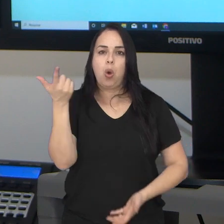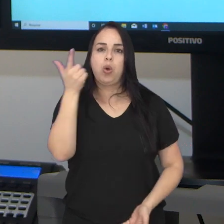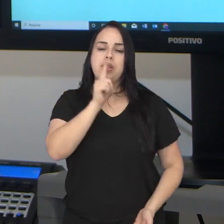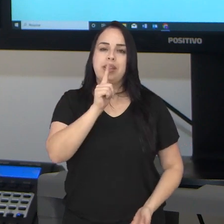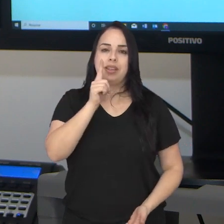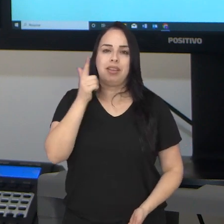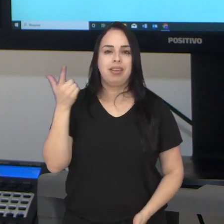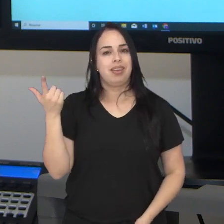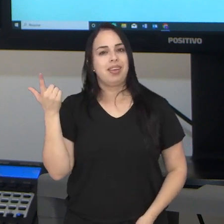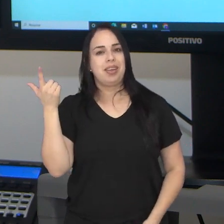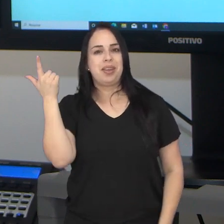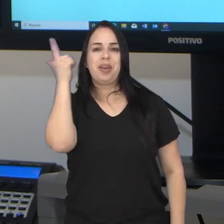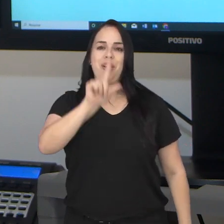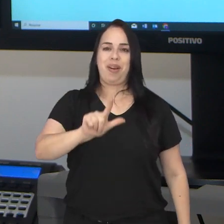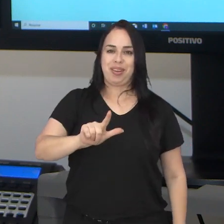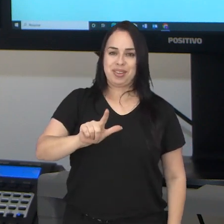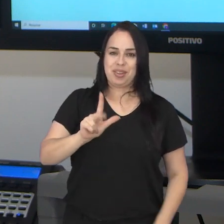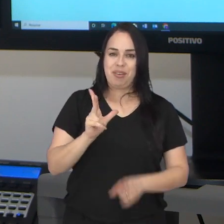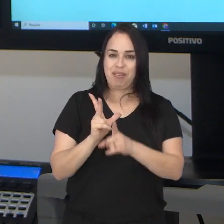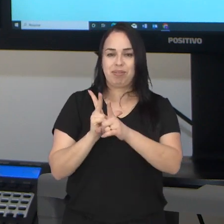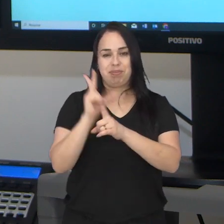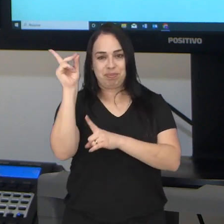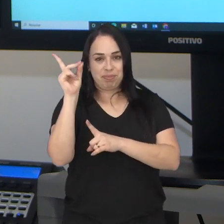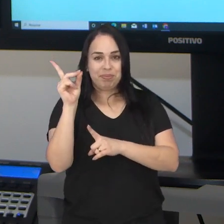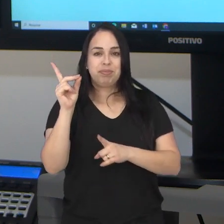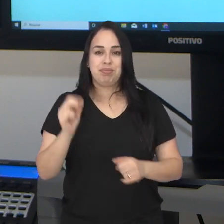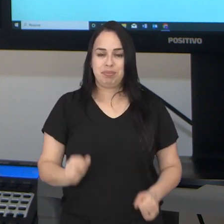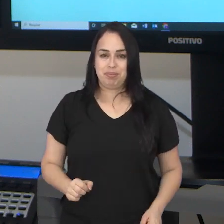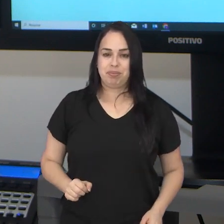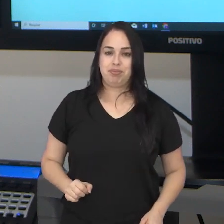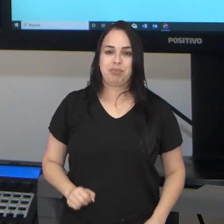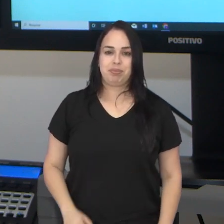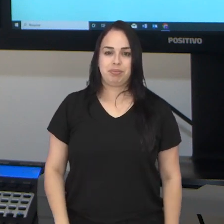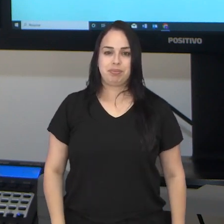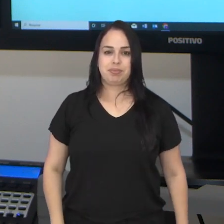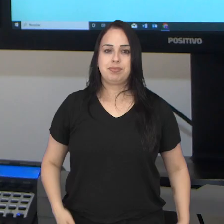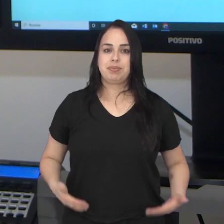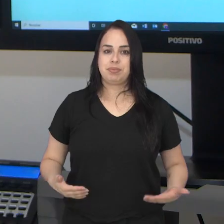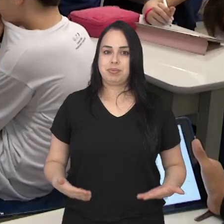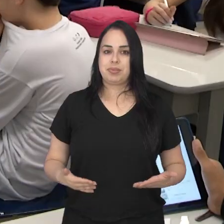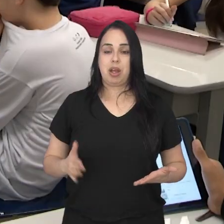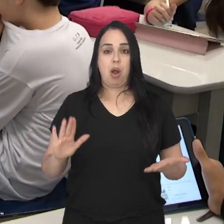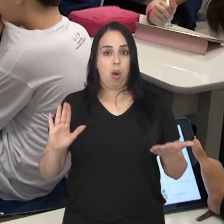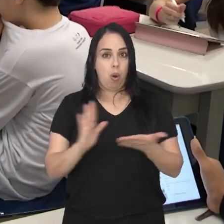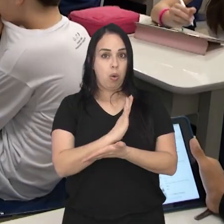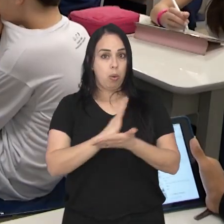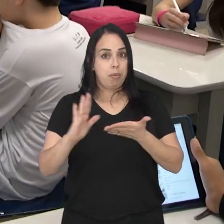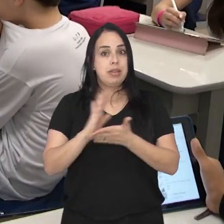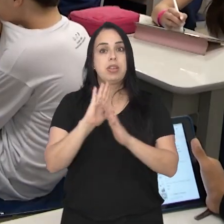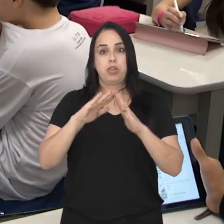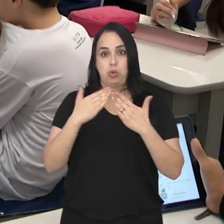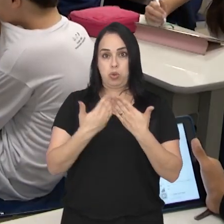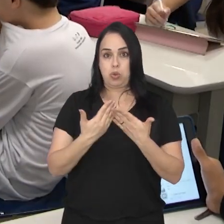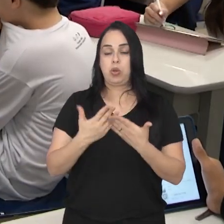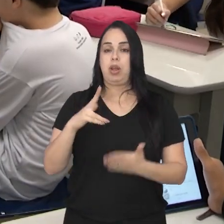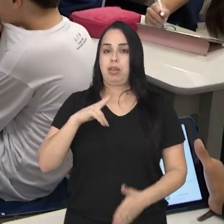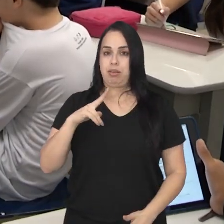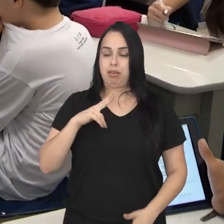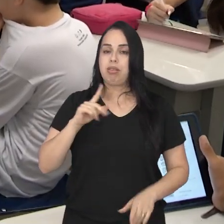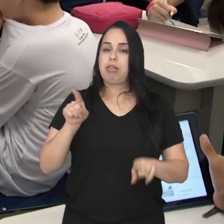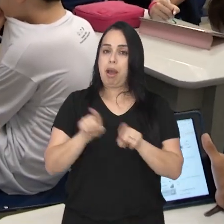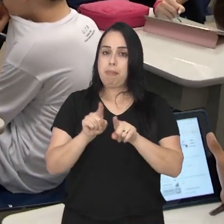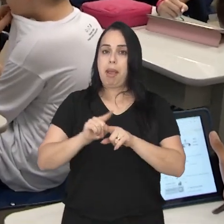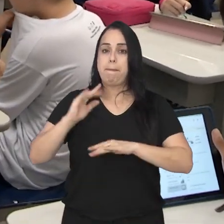e ser bem sucedido ao final daquele daquela situação conflituosa algumas escolas particulares também